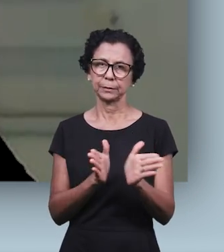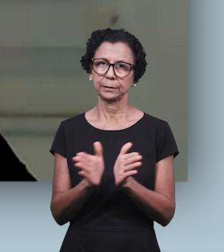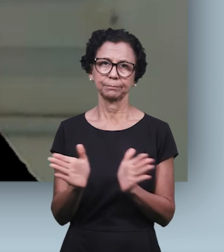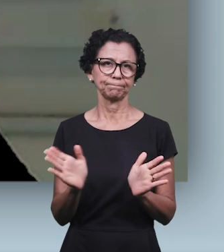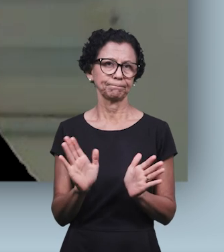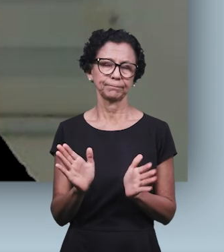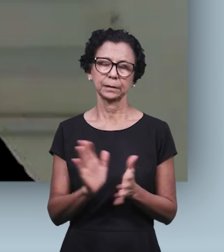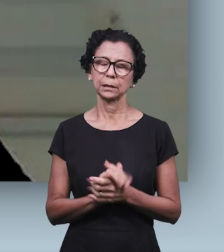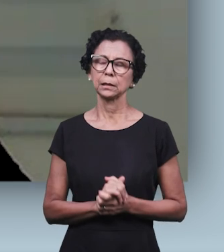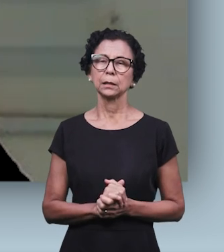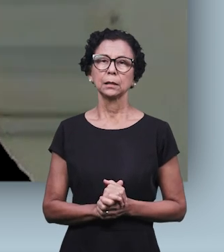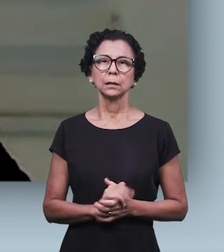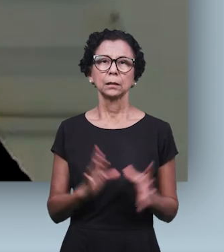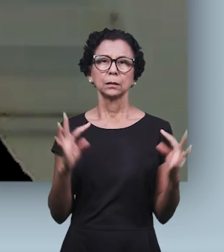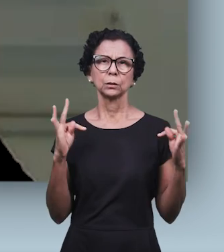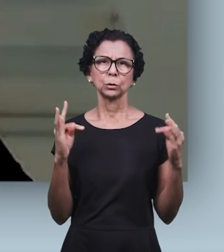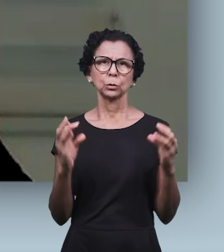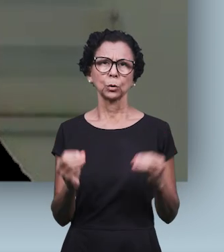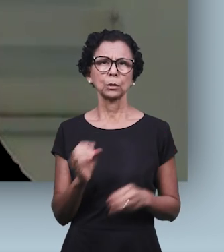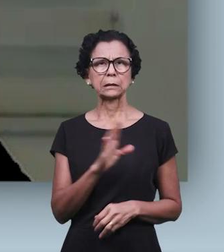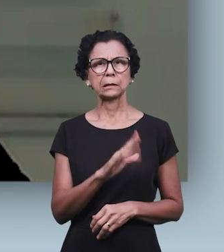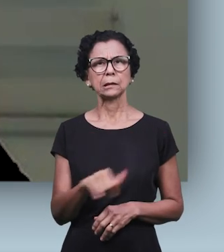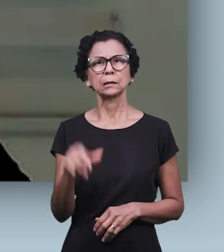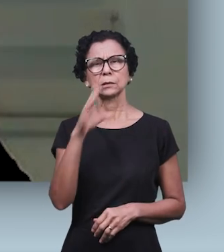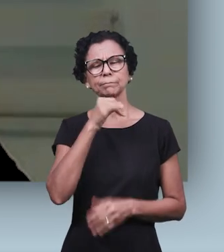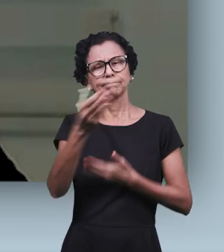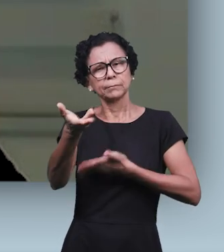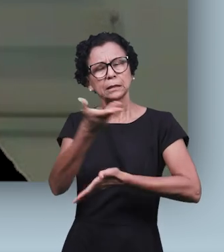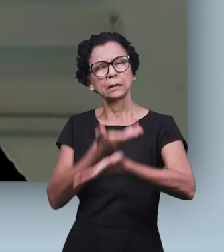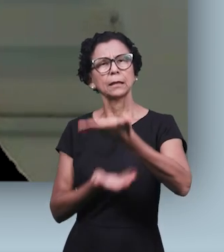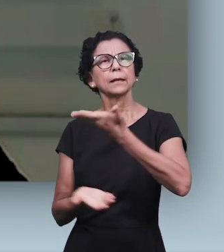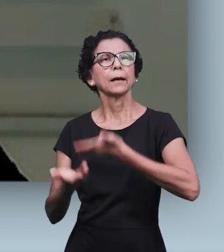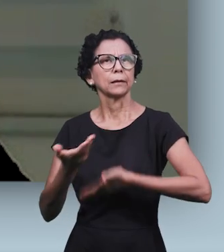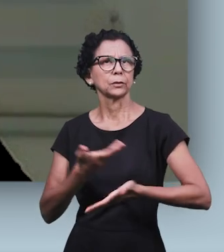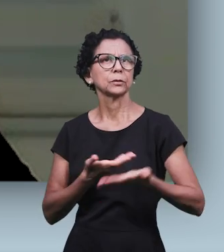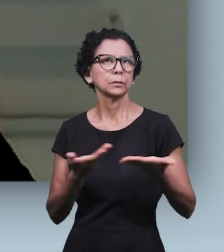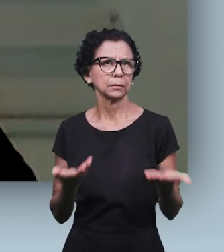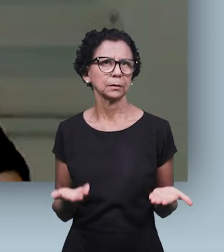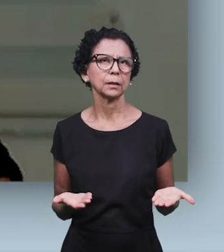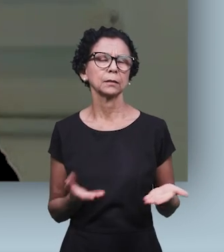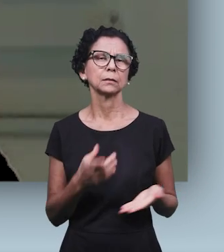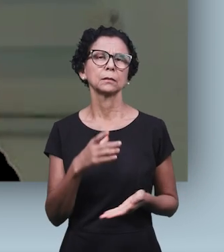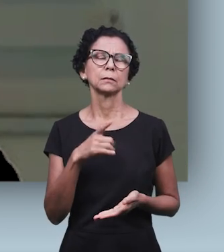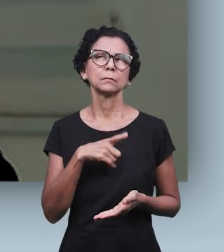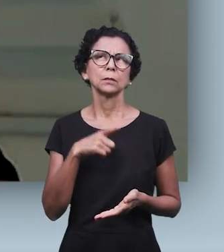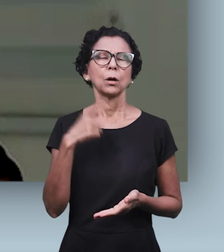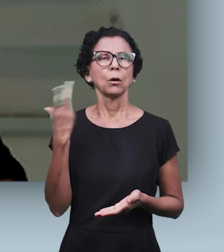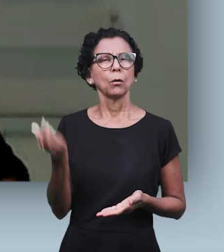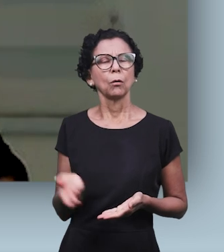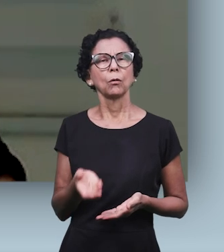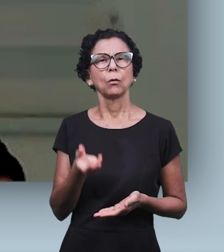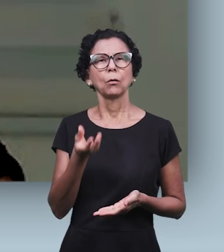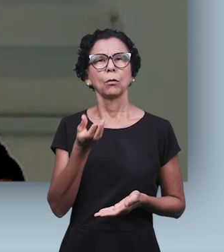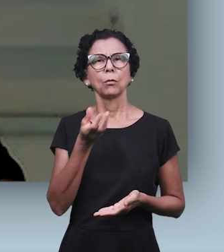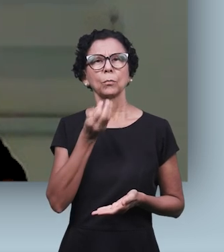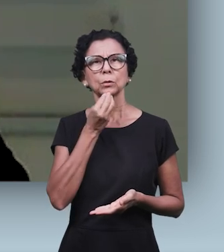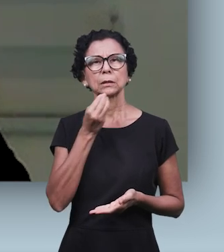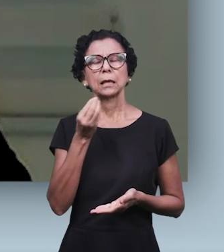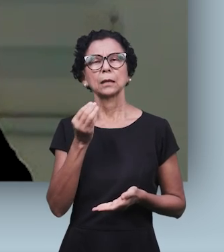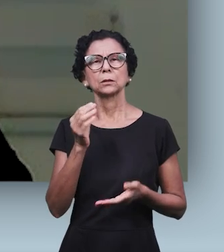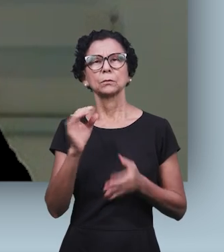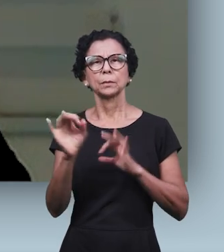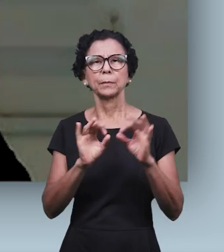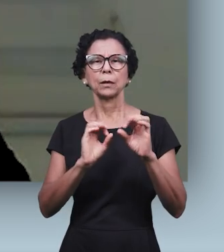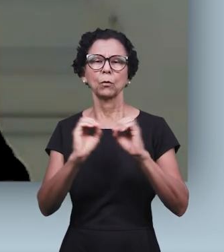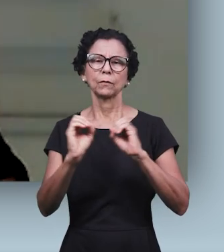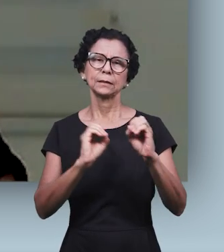acessibilidade. Todas as crianças e adolescentes participam da mesma classe, né? Nós temos tido a oportunidade de fazer algumas